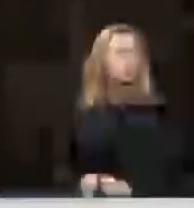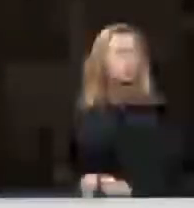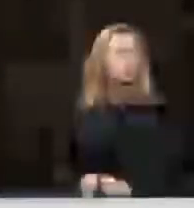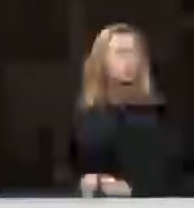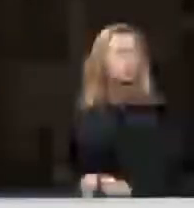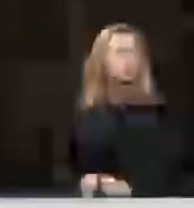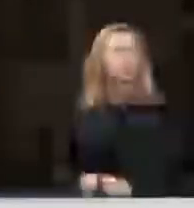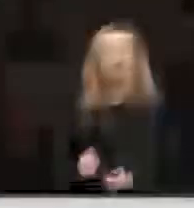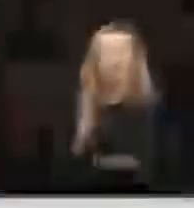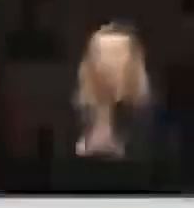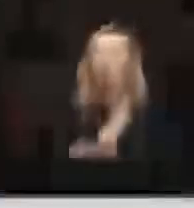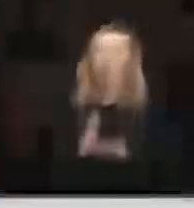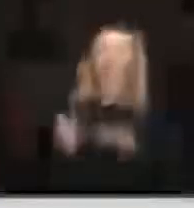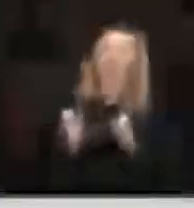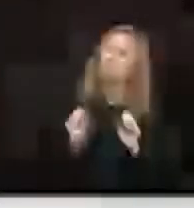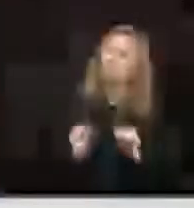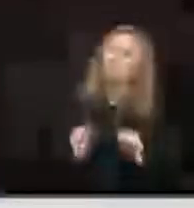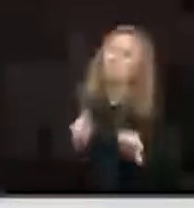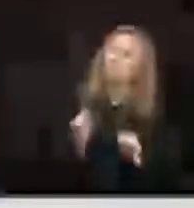Constituição.